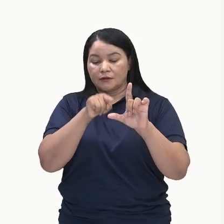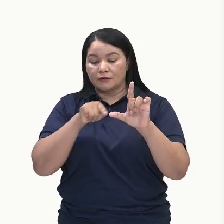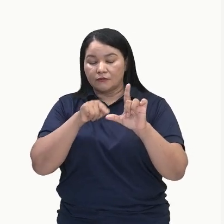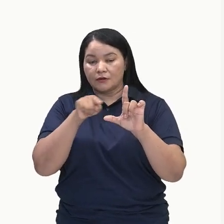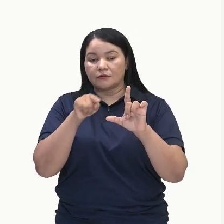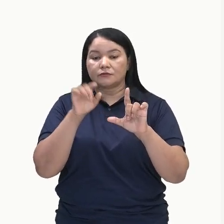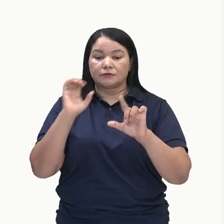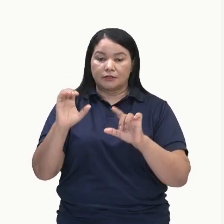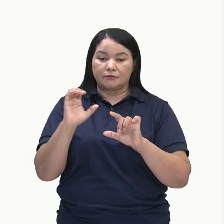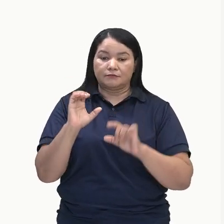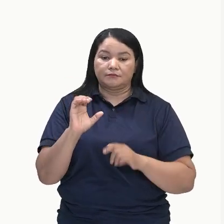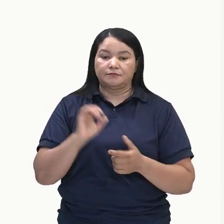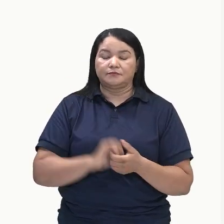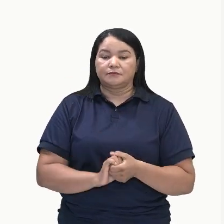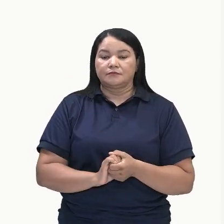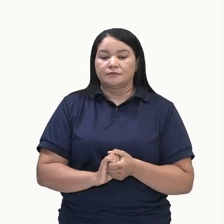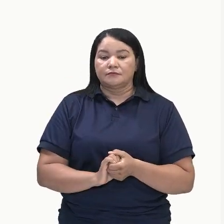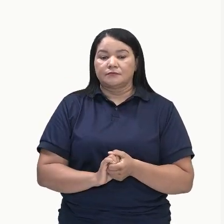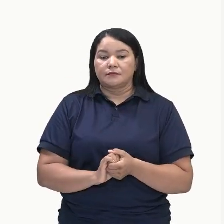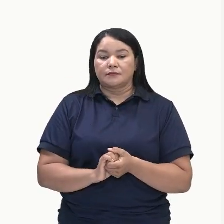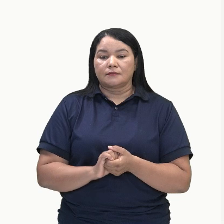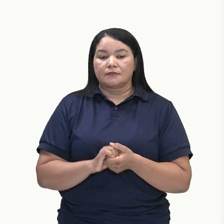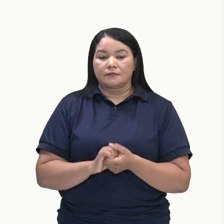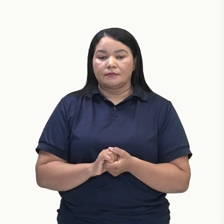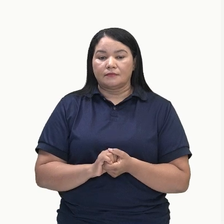C. O ângulo A,